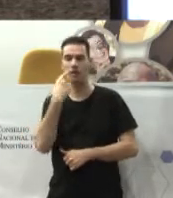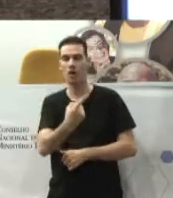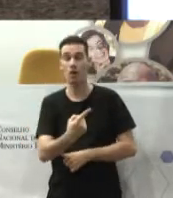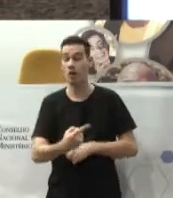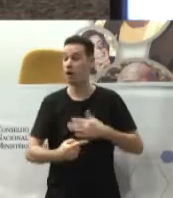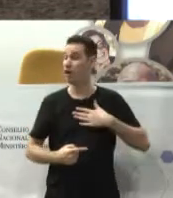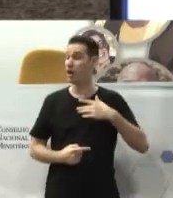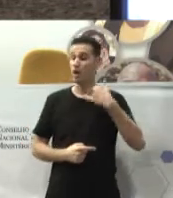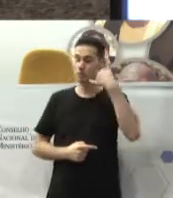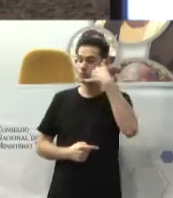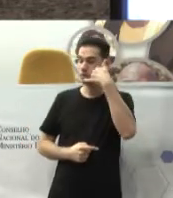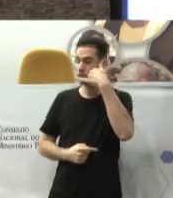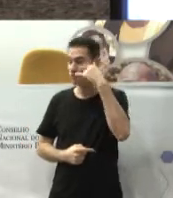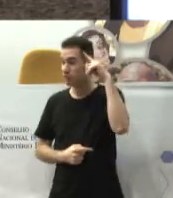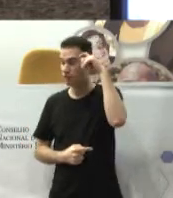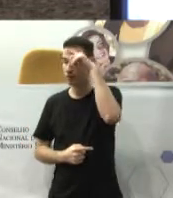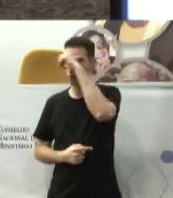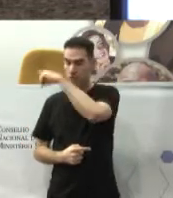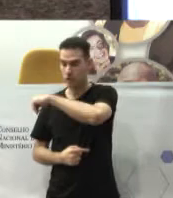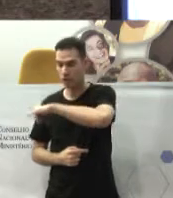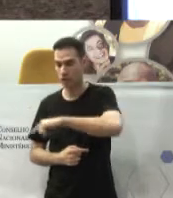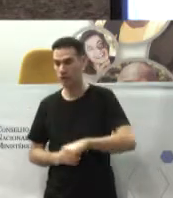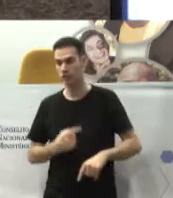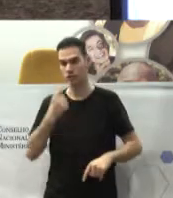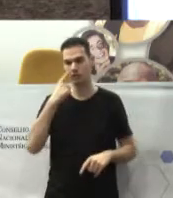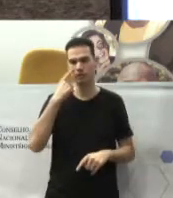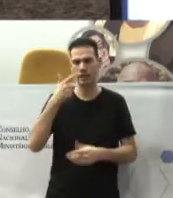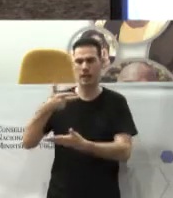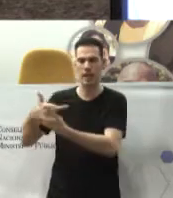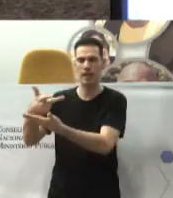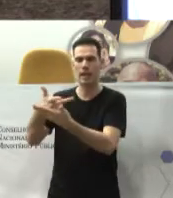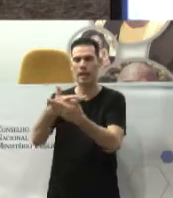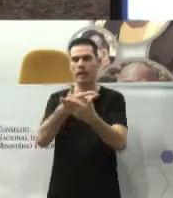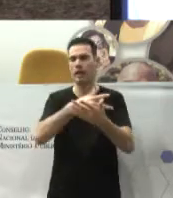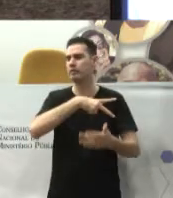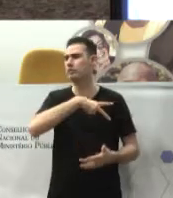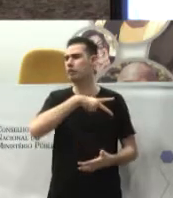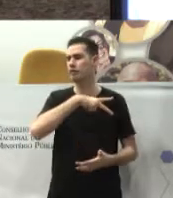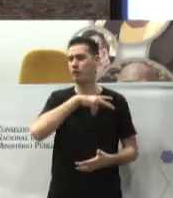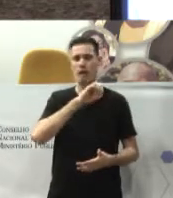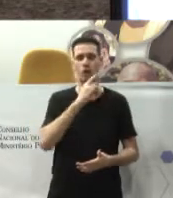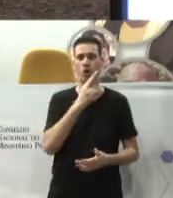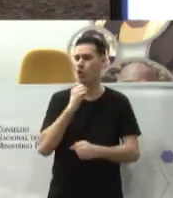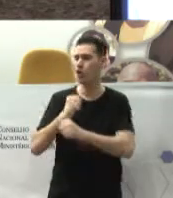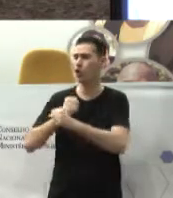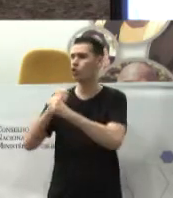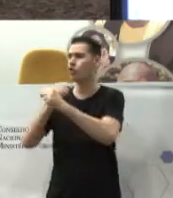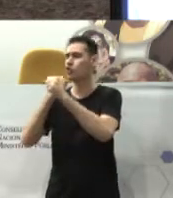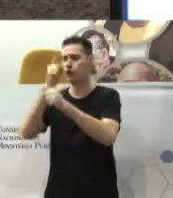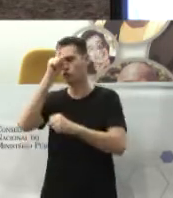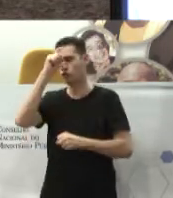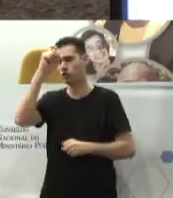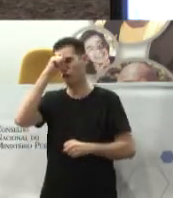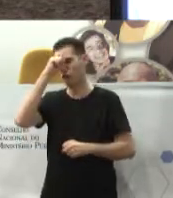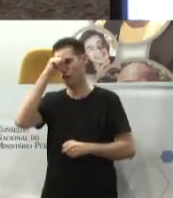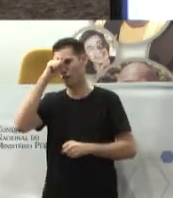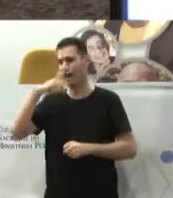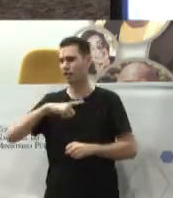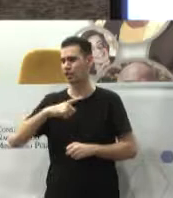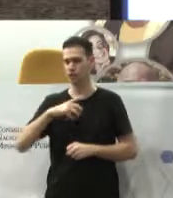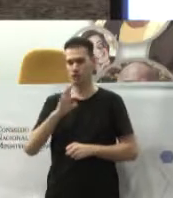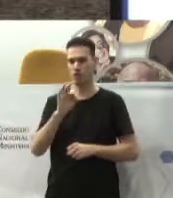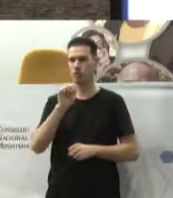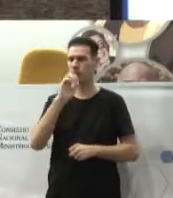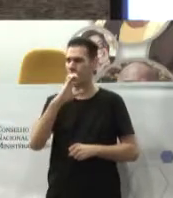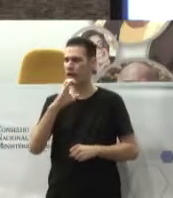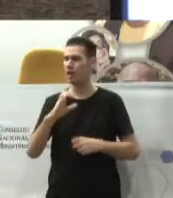de uma dificuldade entre fornecimento de leitos em rede privada ou construção de hospital. Ela tinha um TAC que determinava